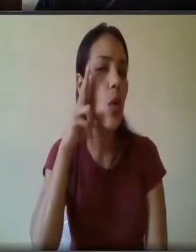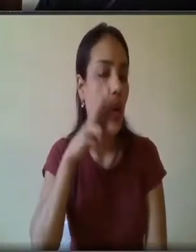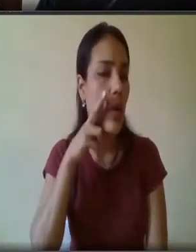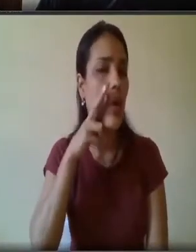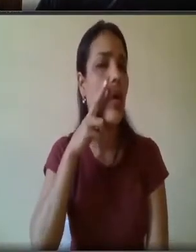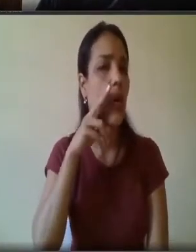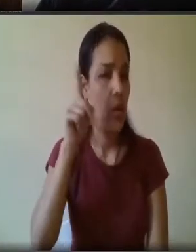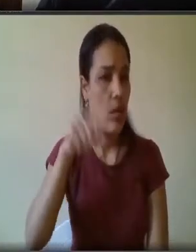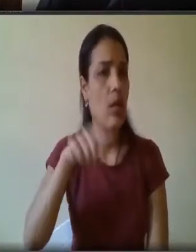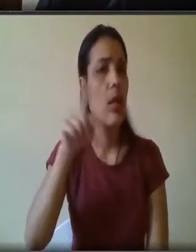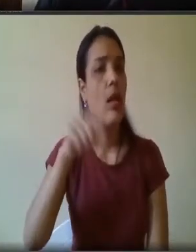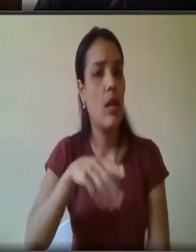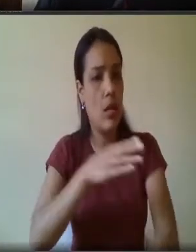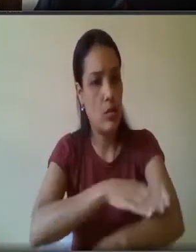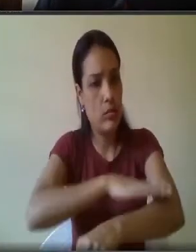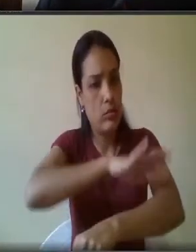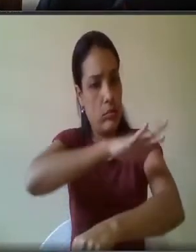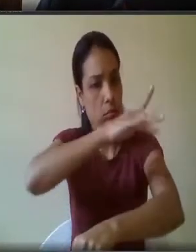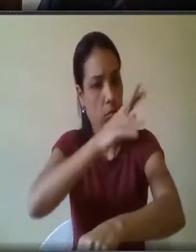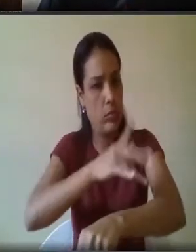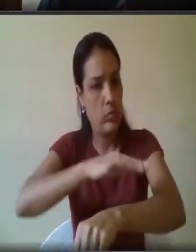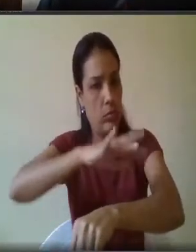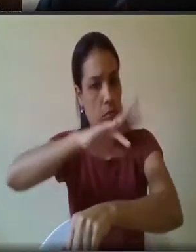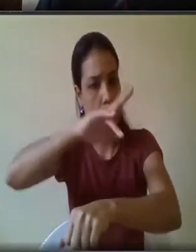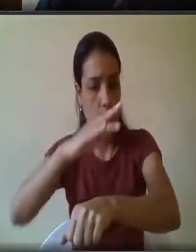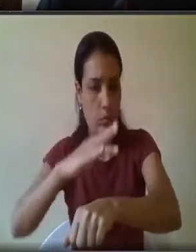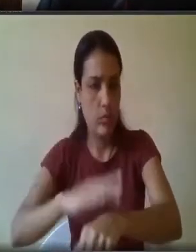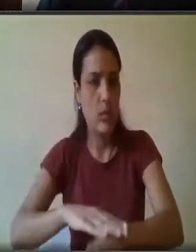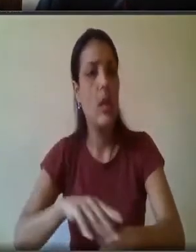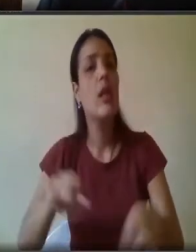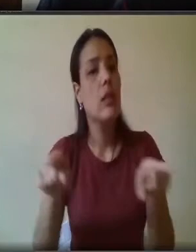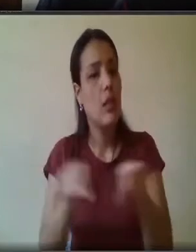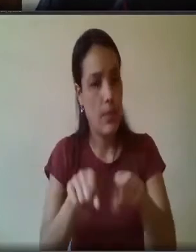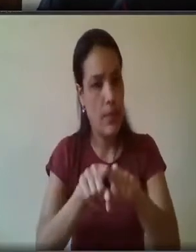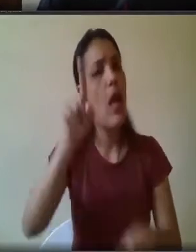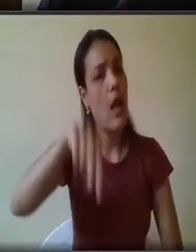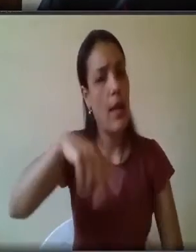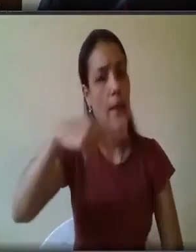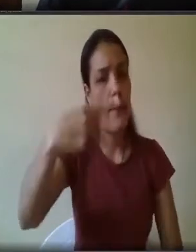de planalto. Aí, olha só,